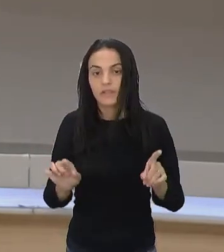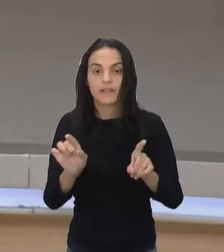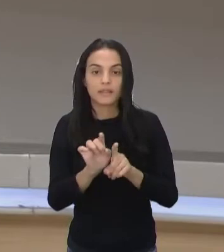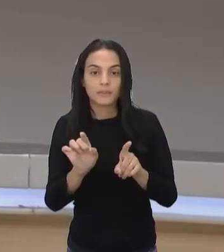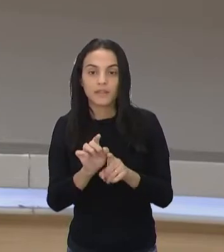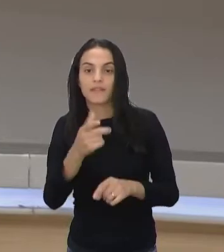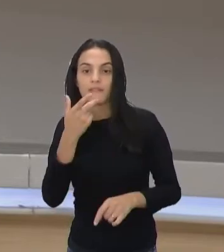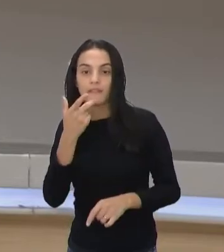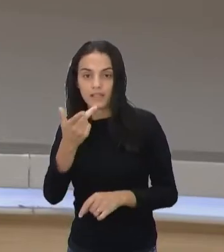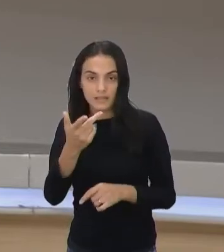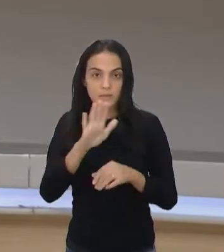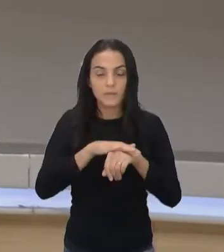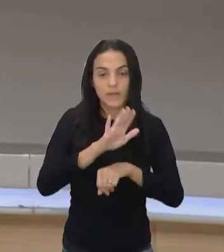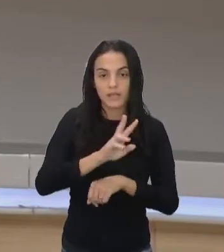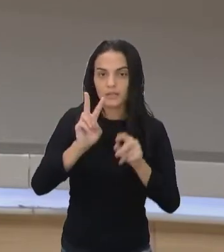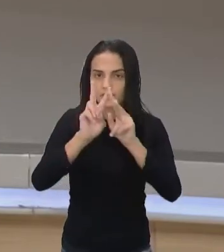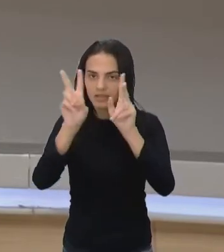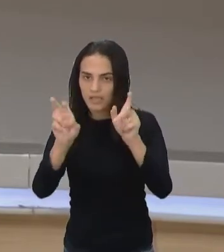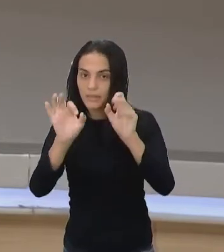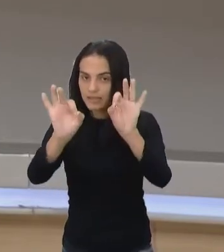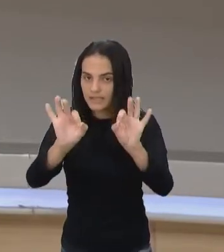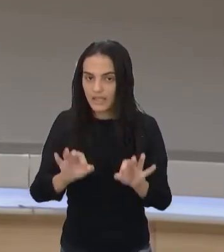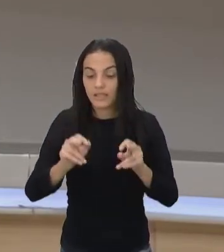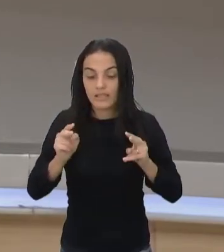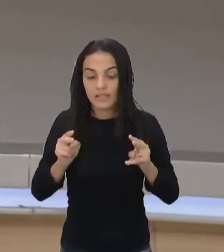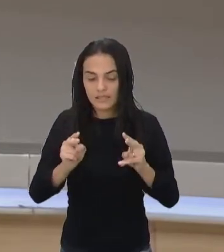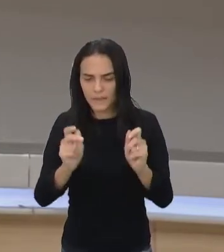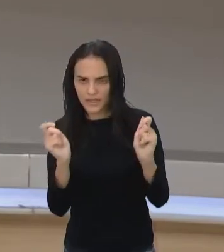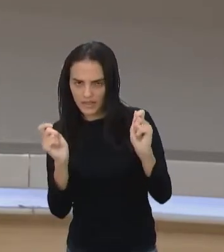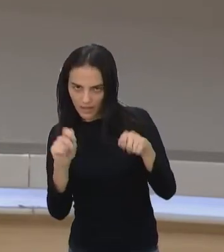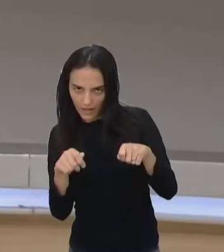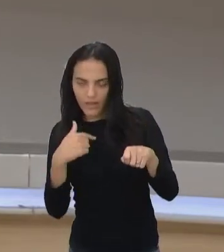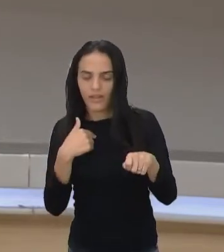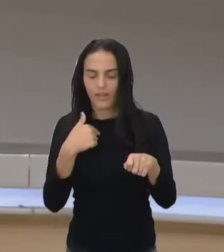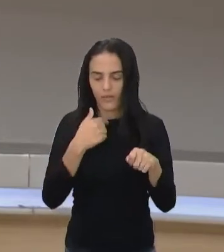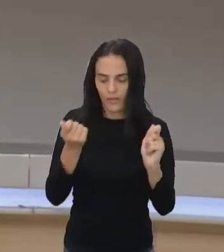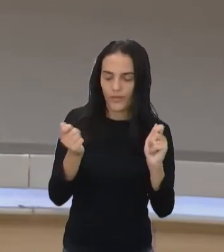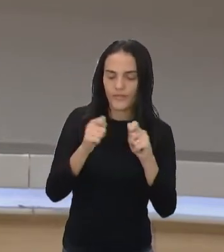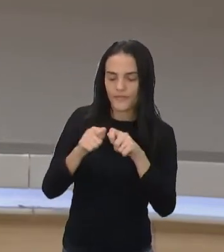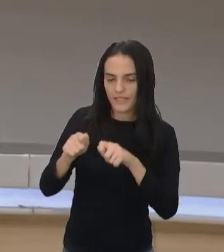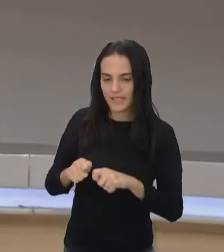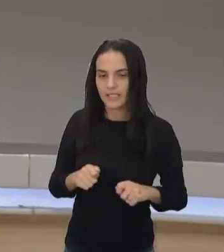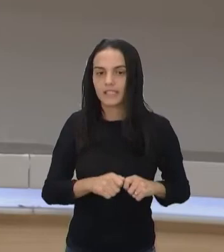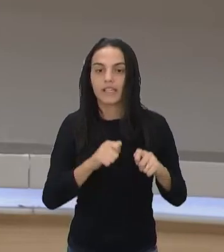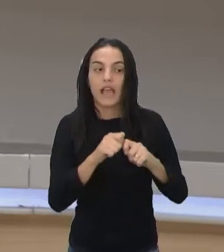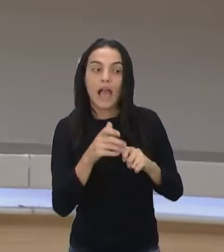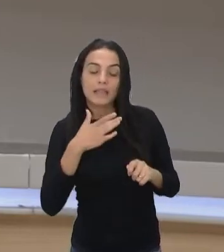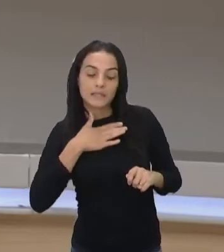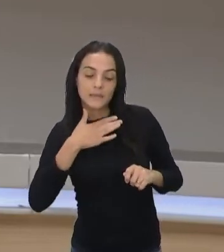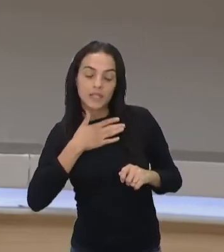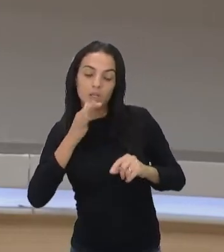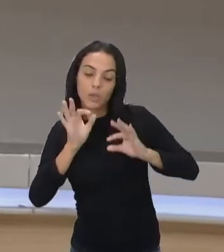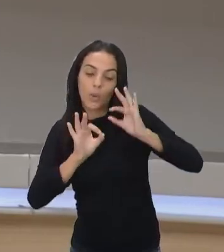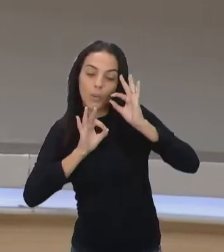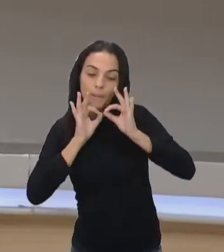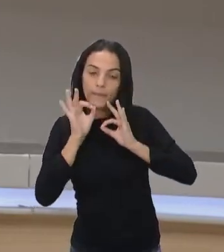questões mais exatas e sempre que possível eu vou aqui fazer os meus apontamentos